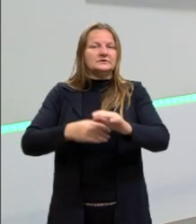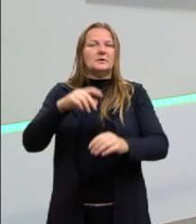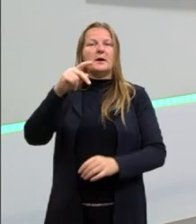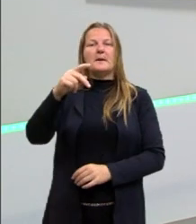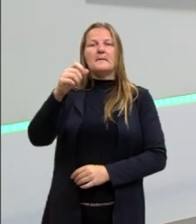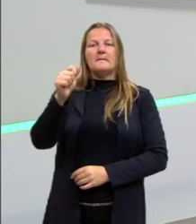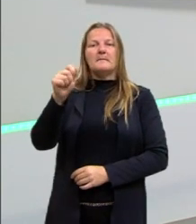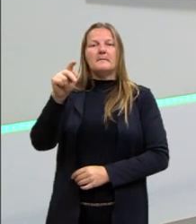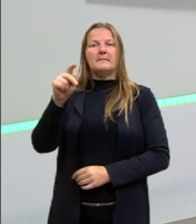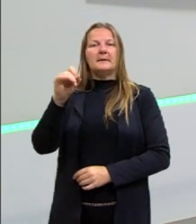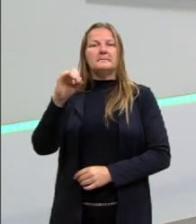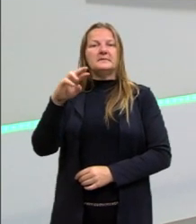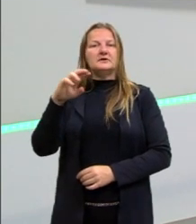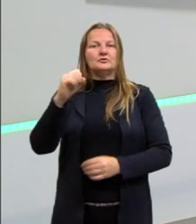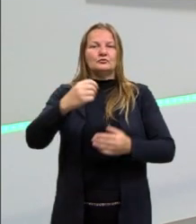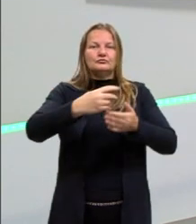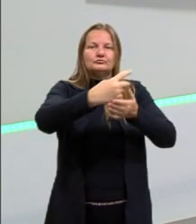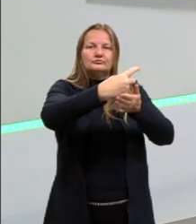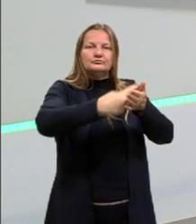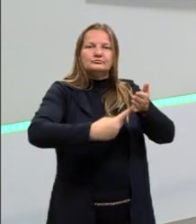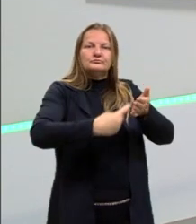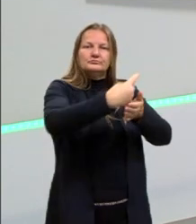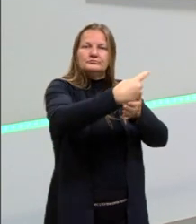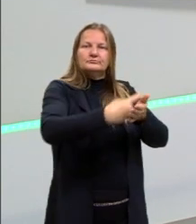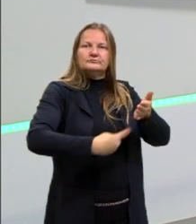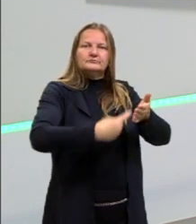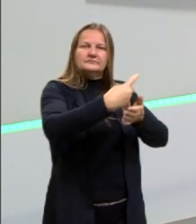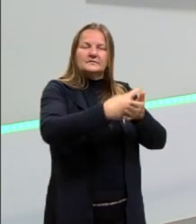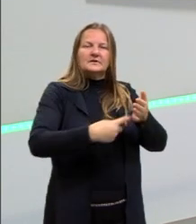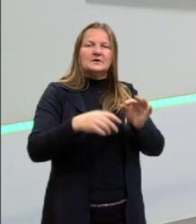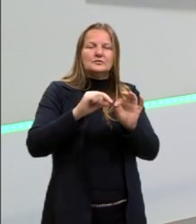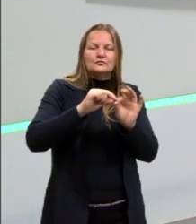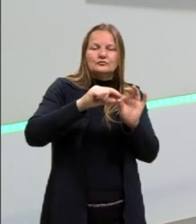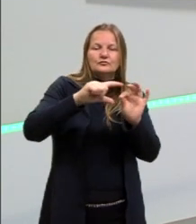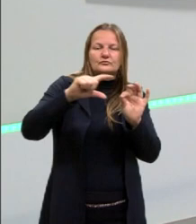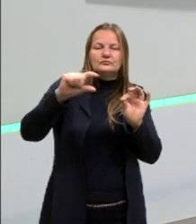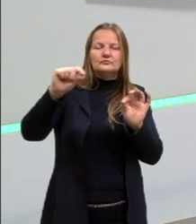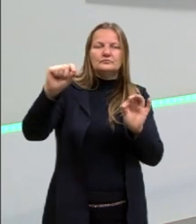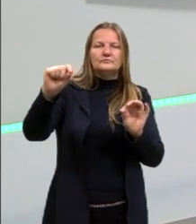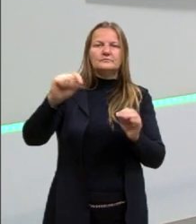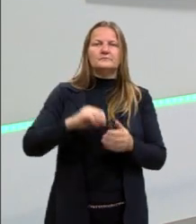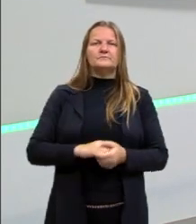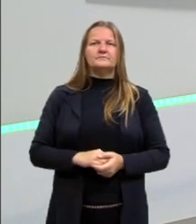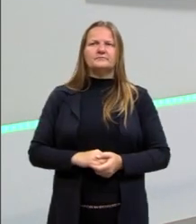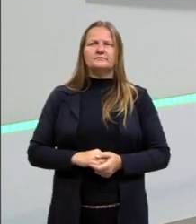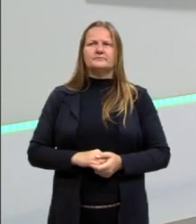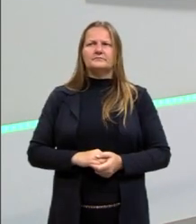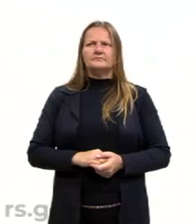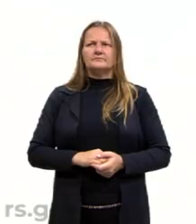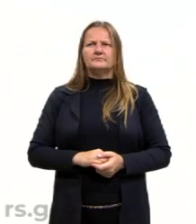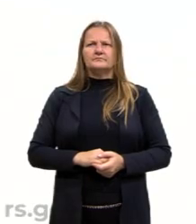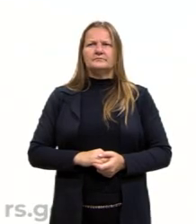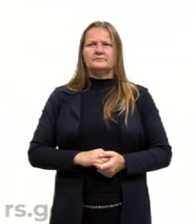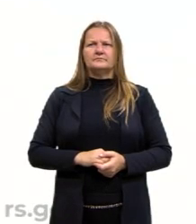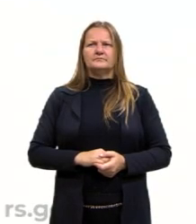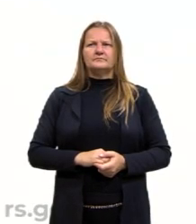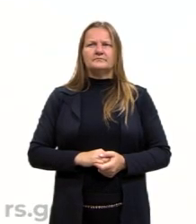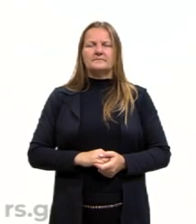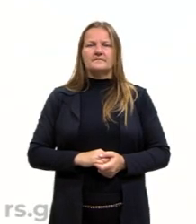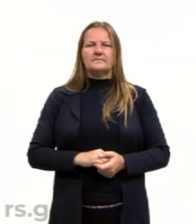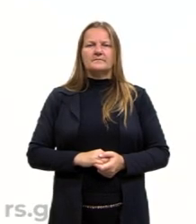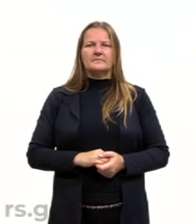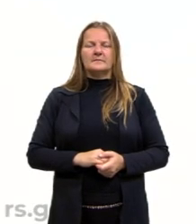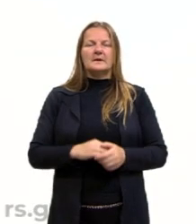o papiro ele era feito com folhas né era um primeiro processo aí para uma construção